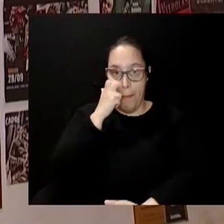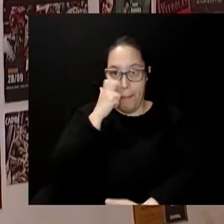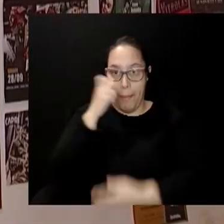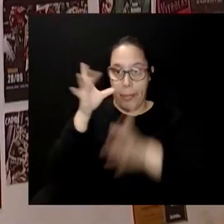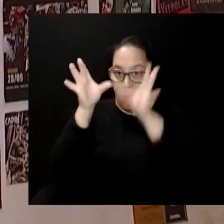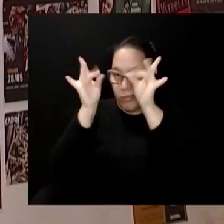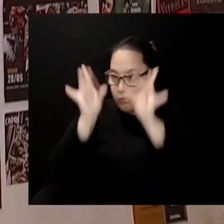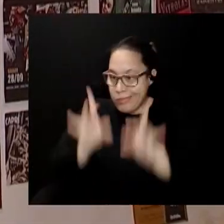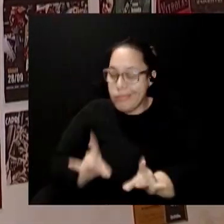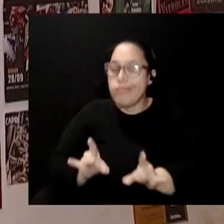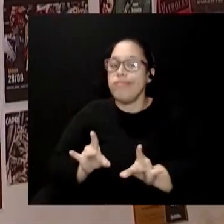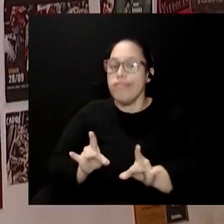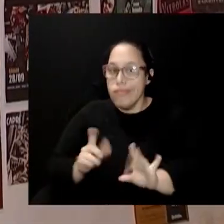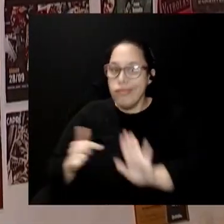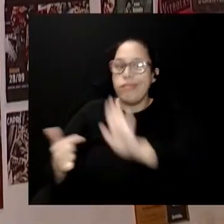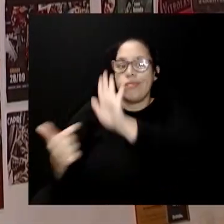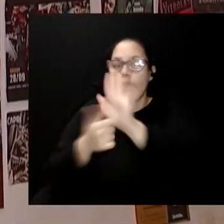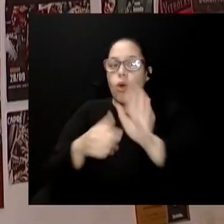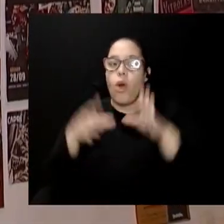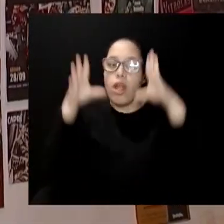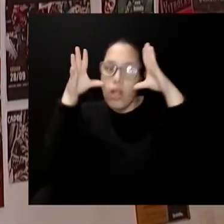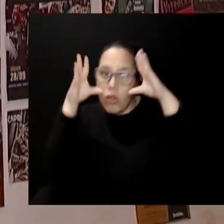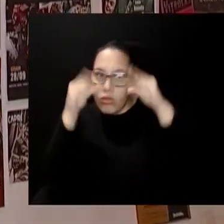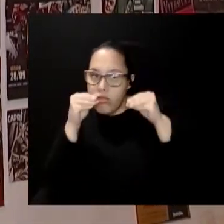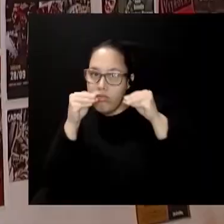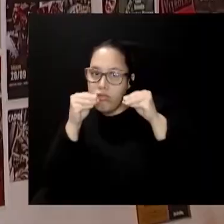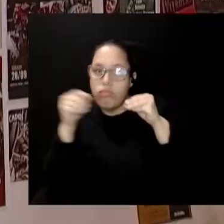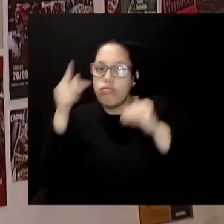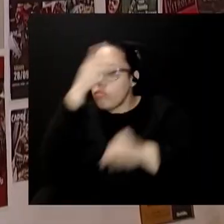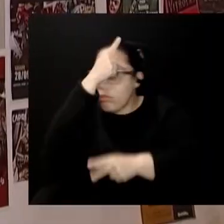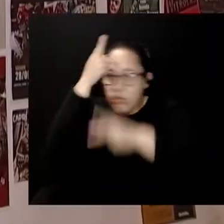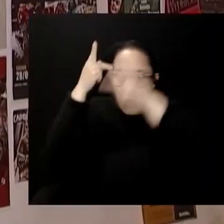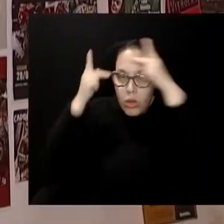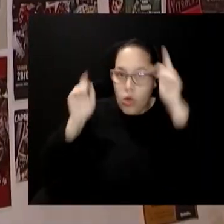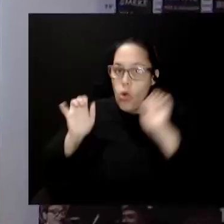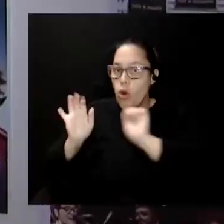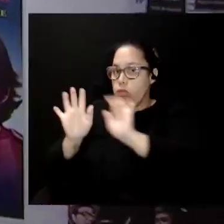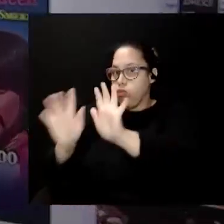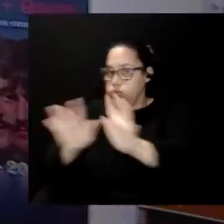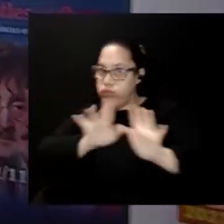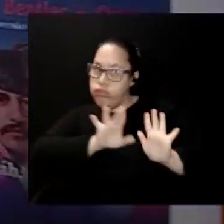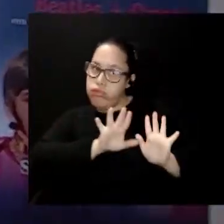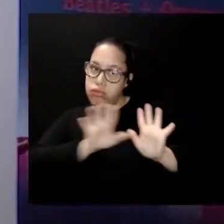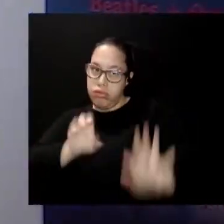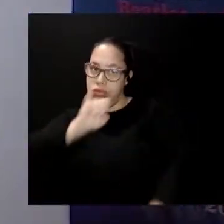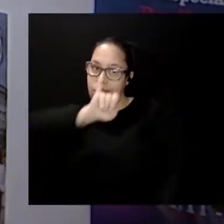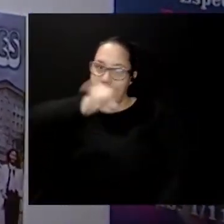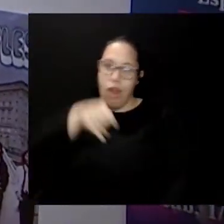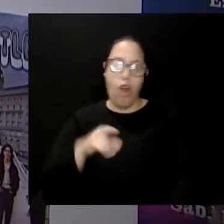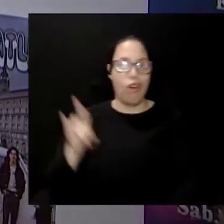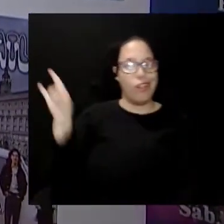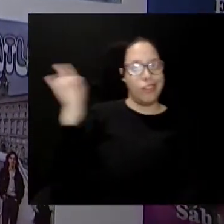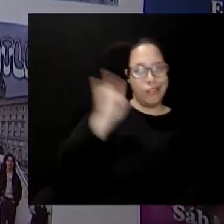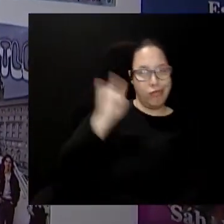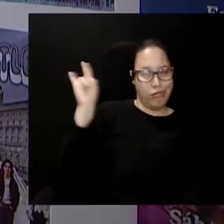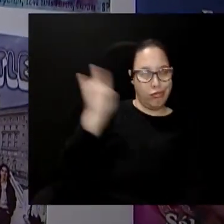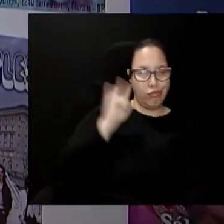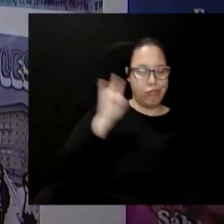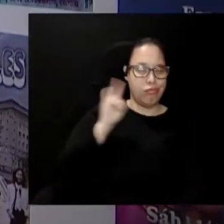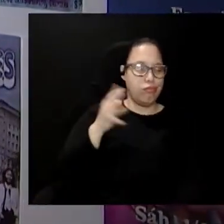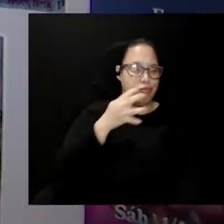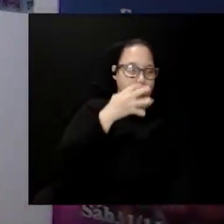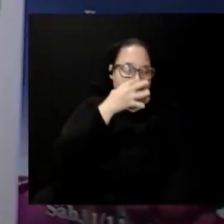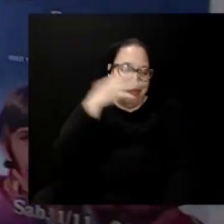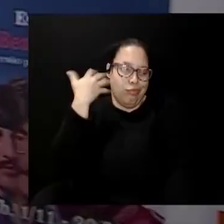essa noite em que as pessoas saíam para curtir um rock, para poder apreciar uma música boa